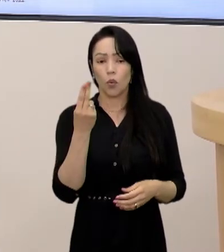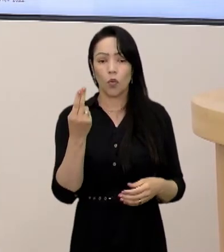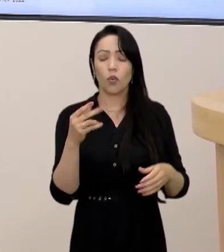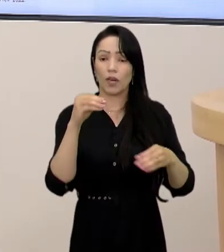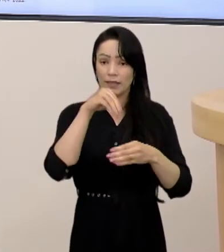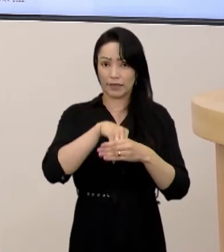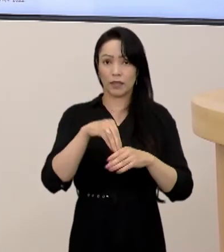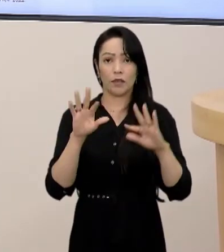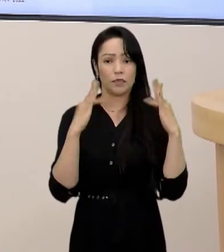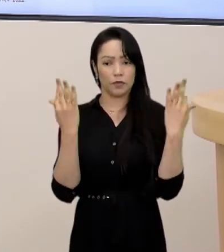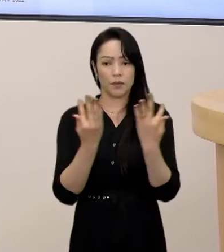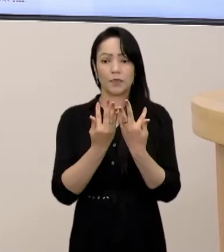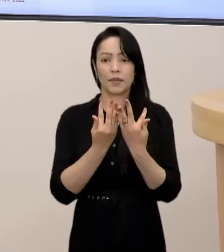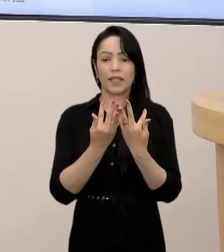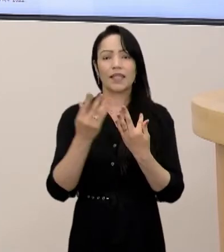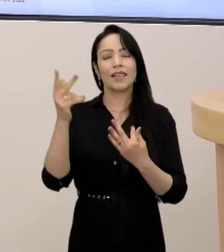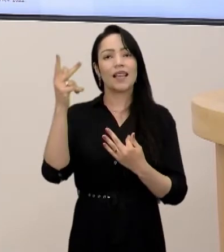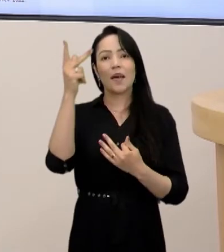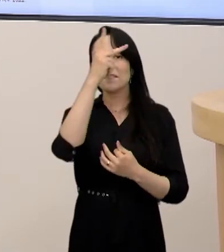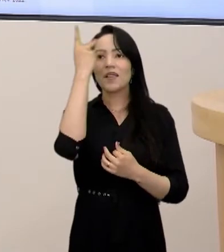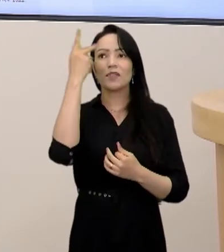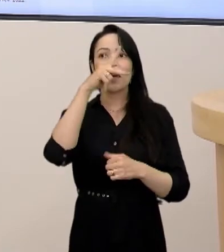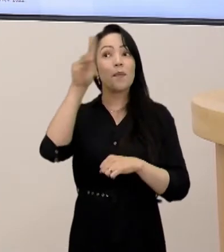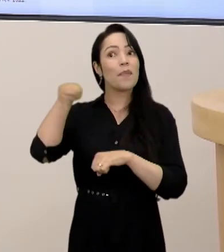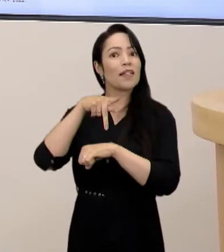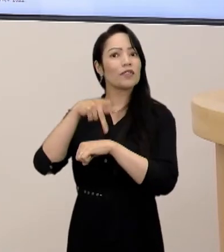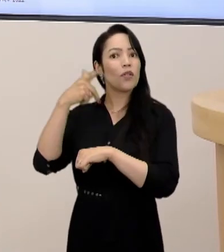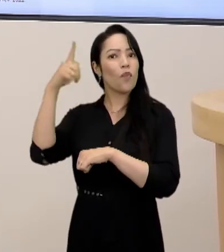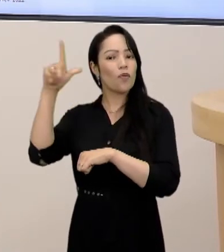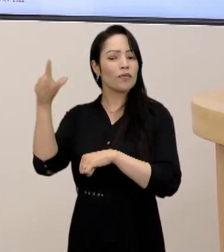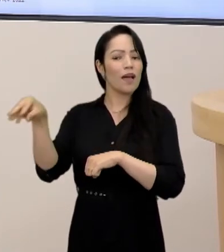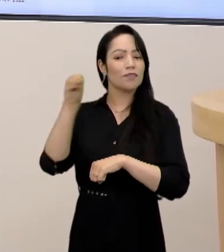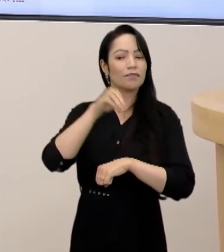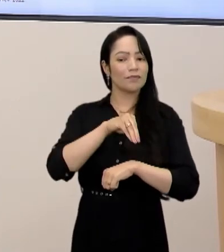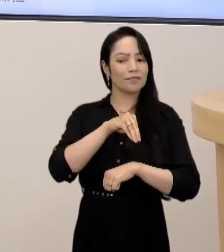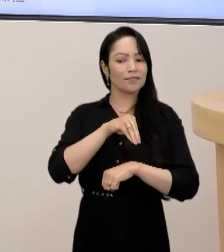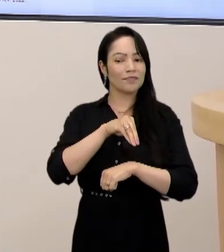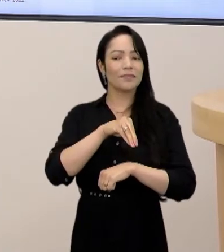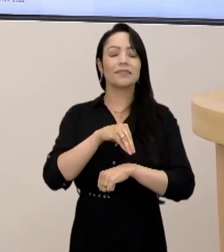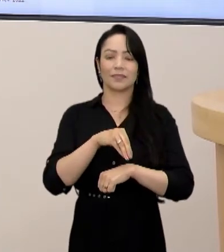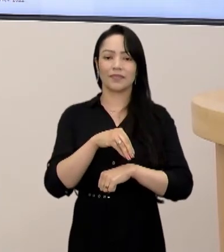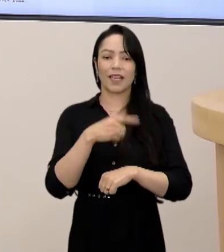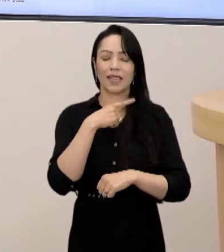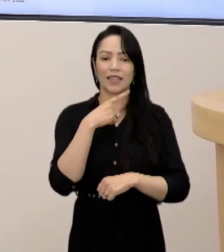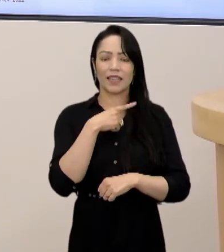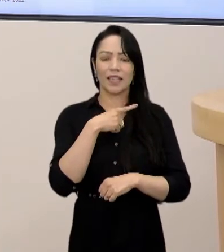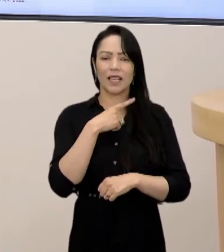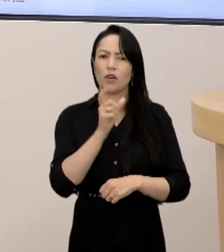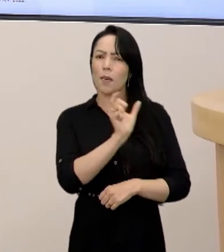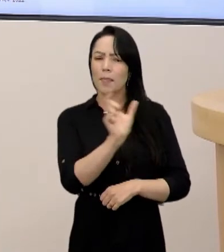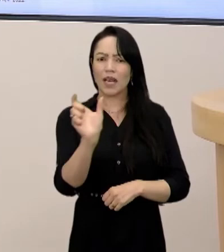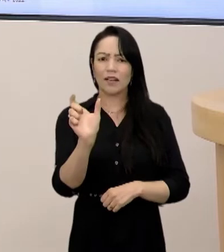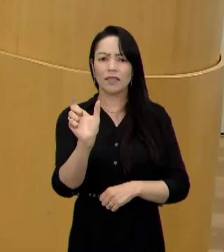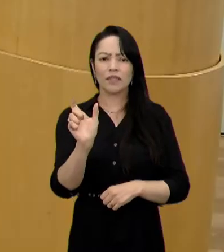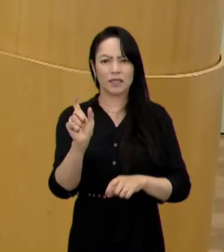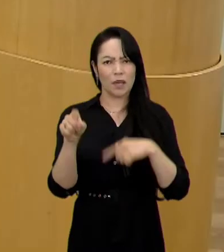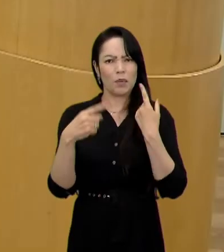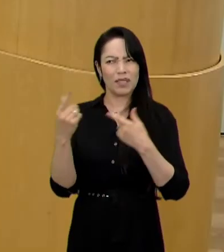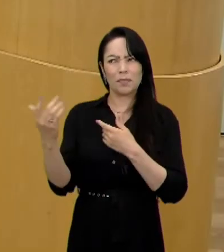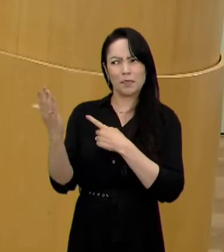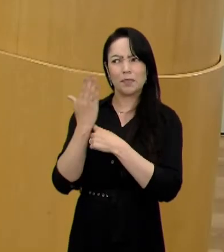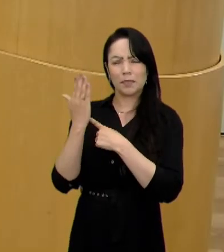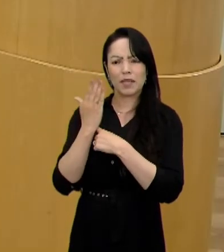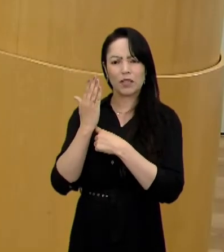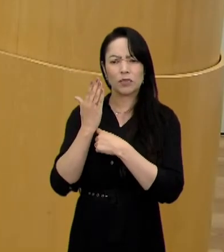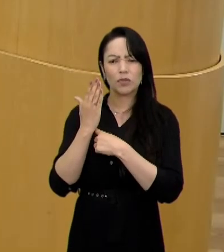família, a gente pensar nos imigrantes também, né? Que aí também tem aquele... Eu vou usar essa palavra, qualquer coisa você me corrige, né? Porque eu não sei